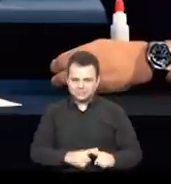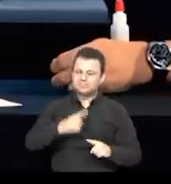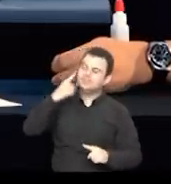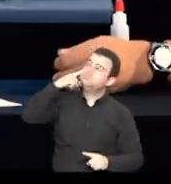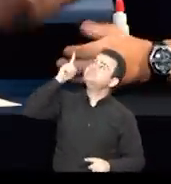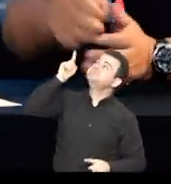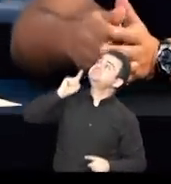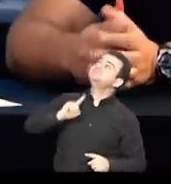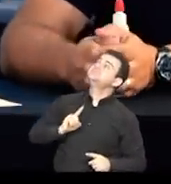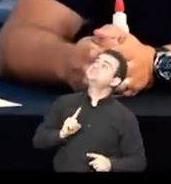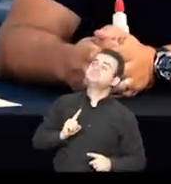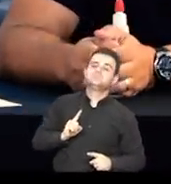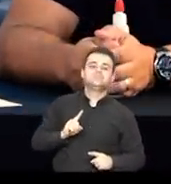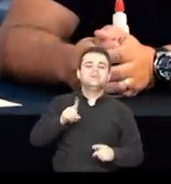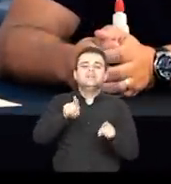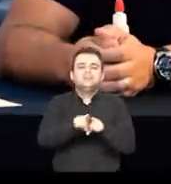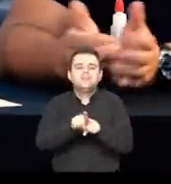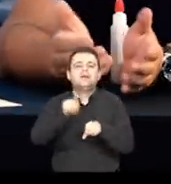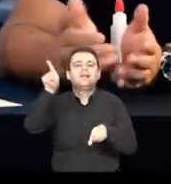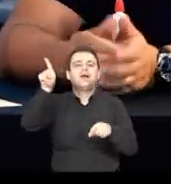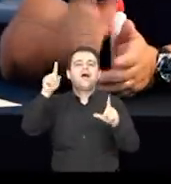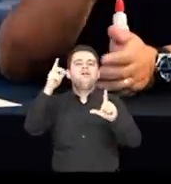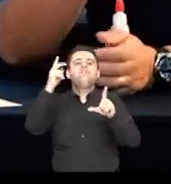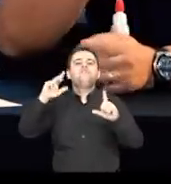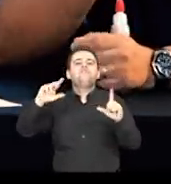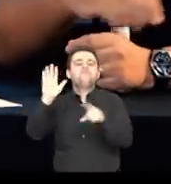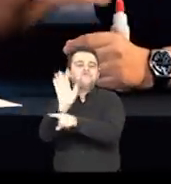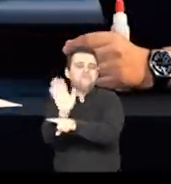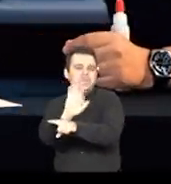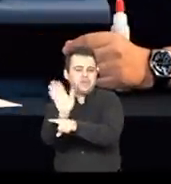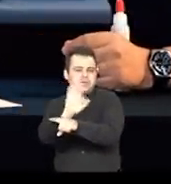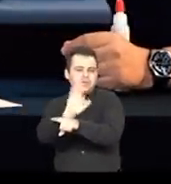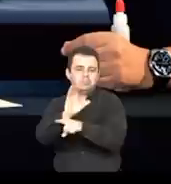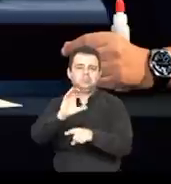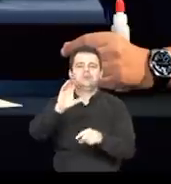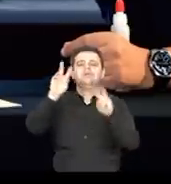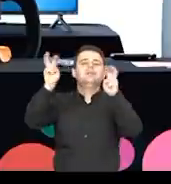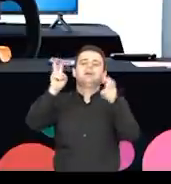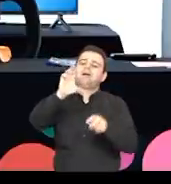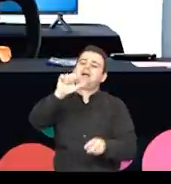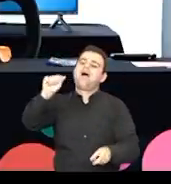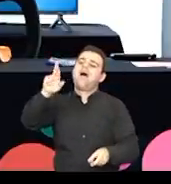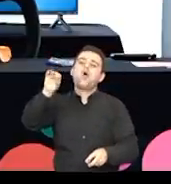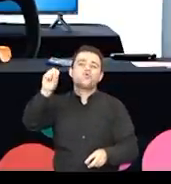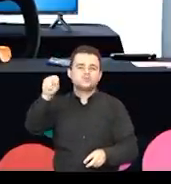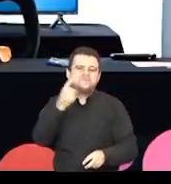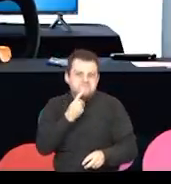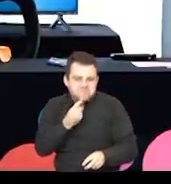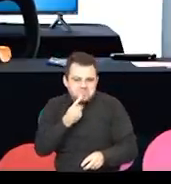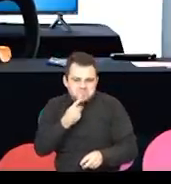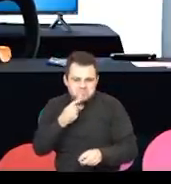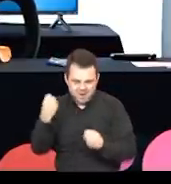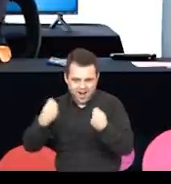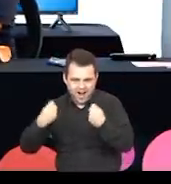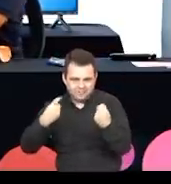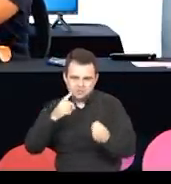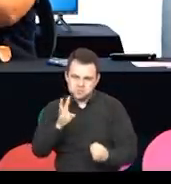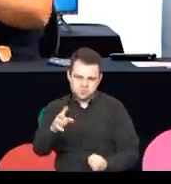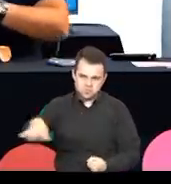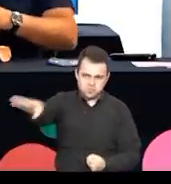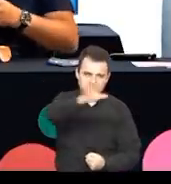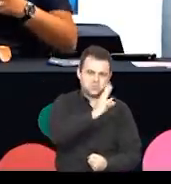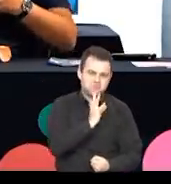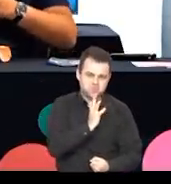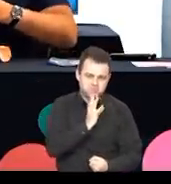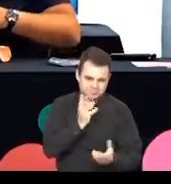é baseado no Relâmpago McQueen, do filme Carros, que eu tenho certeza que você adora, ó. Ficou bem bacana. E esse aqui eu fiz uma forma mais